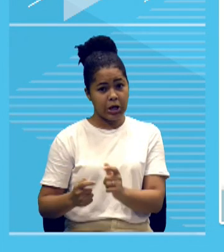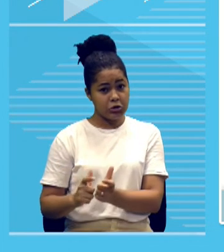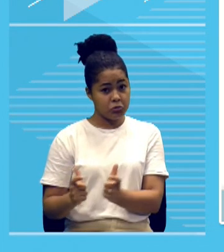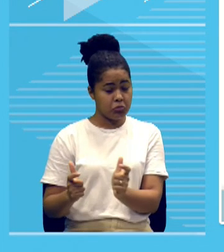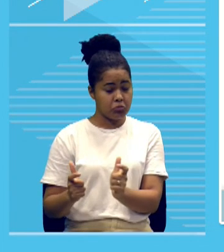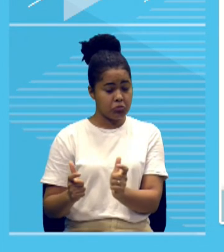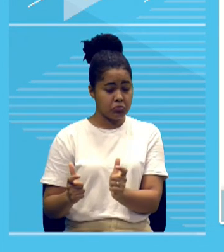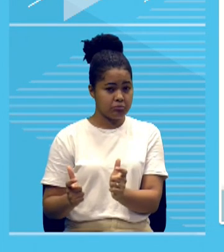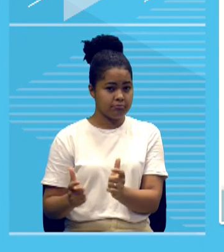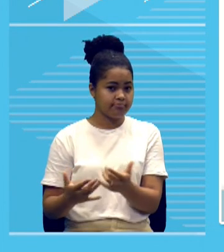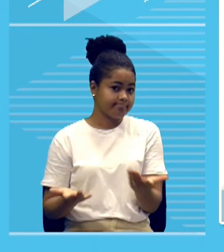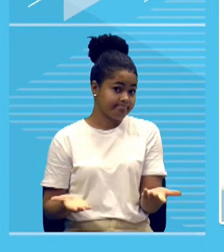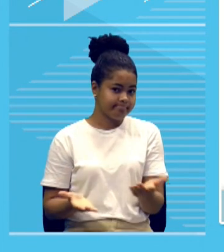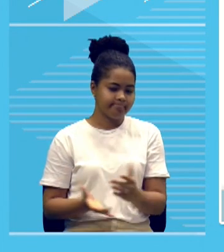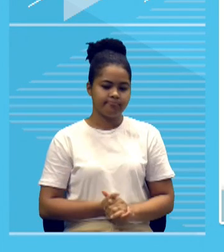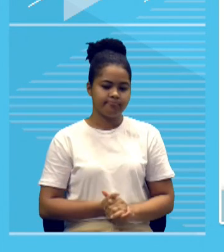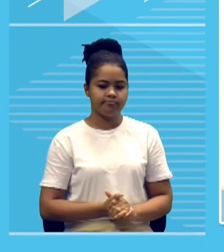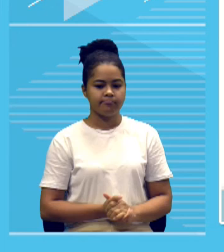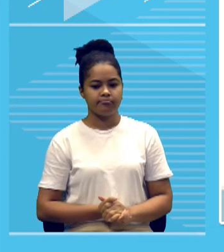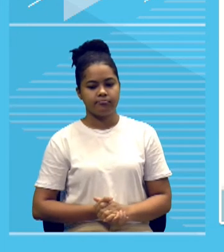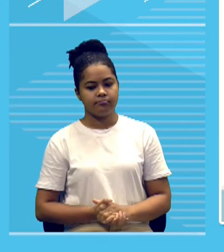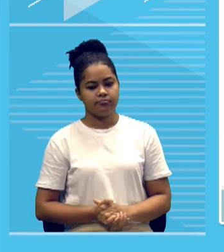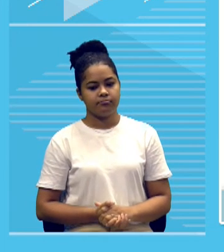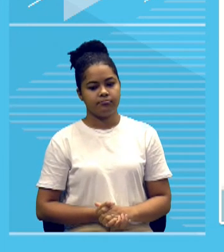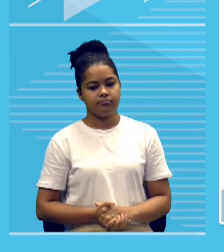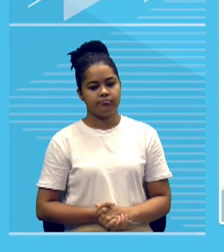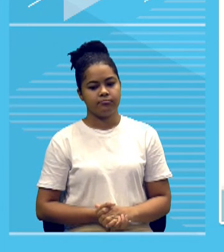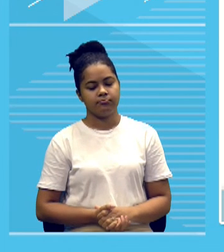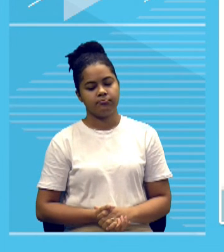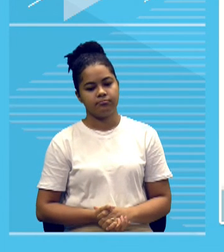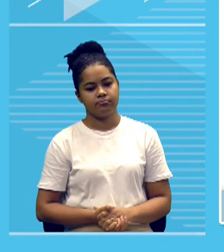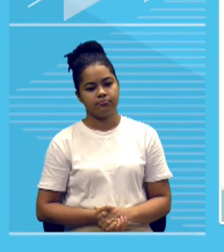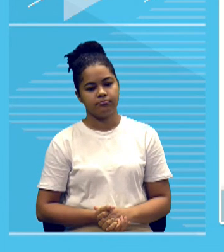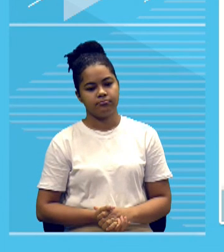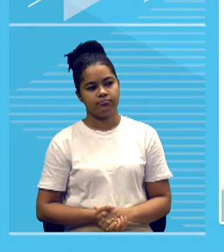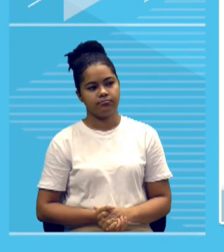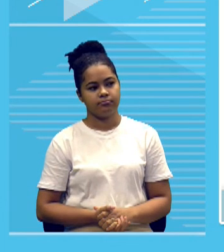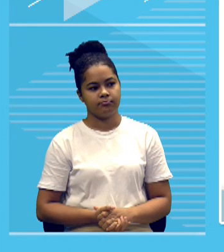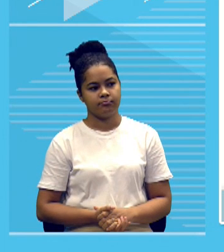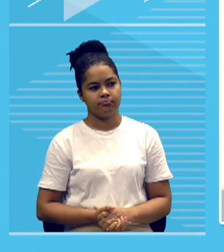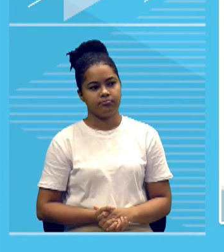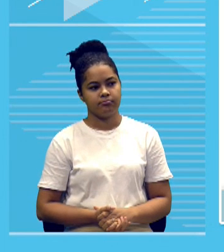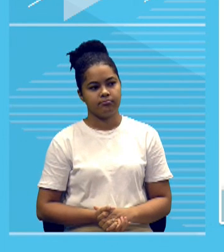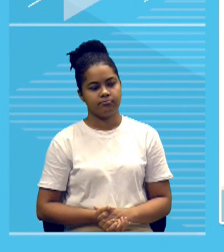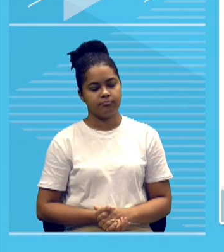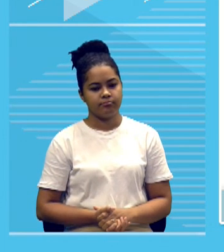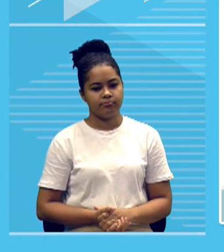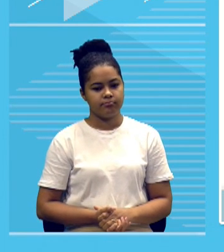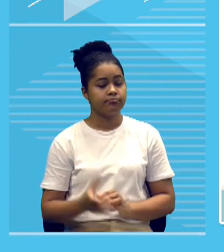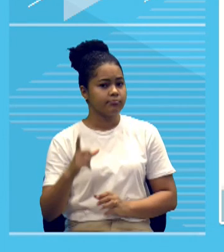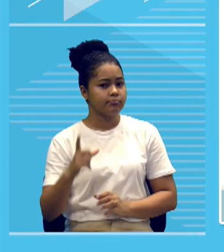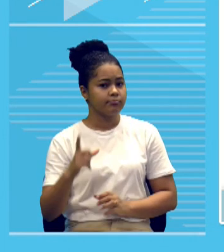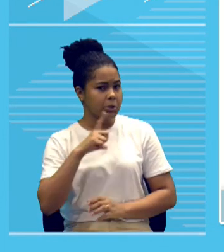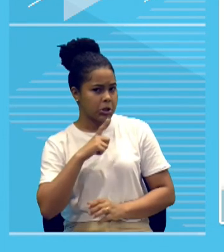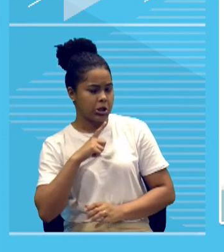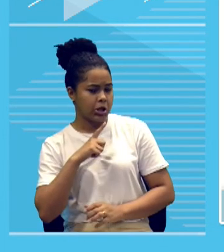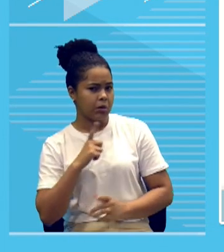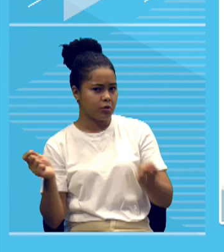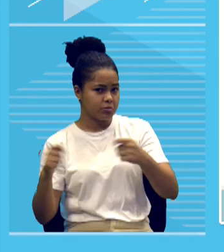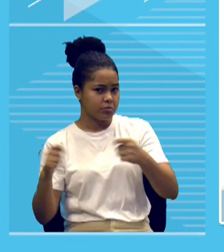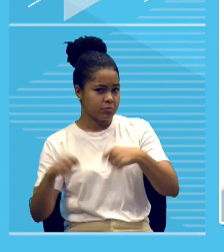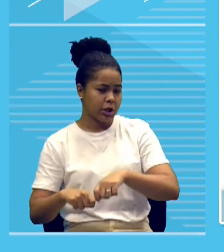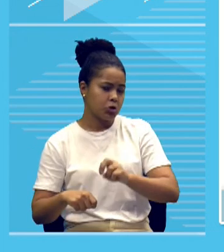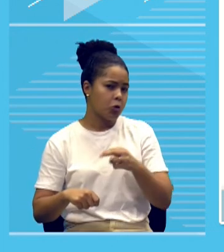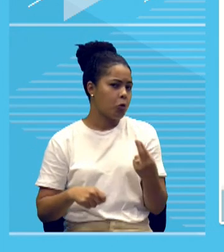hein não tem mais espaço para gerar energia eólica ou tem e nem ou não